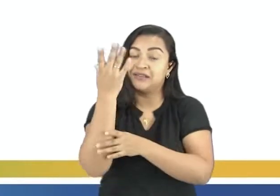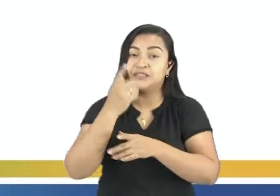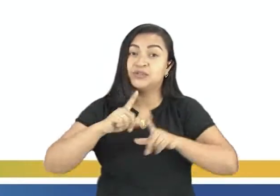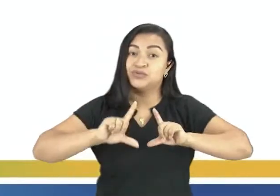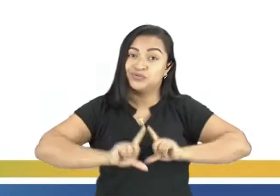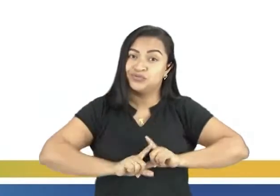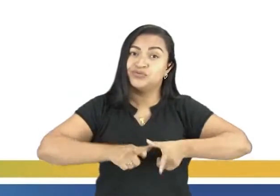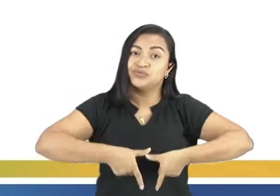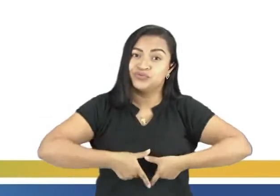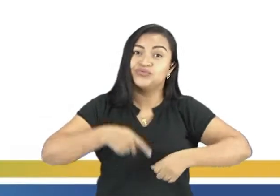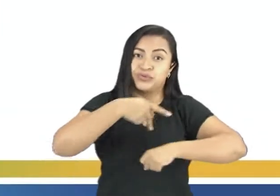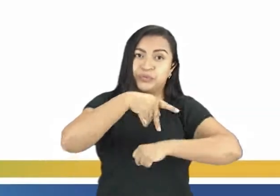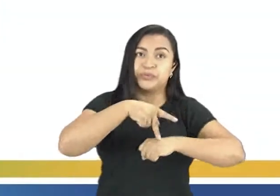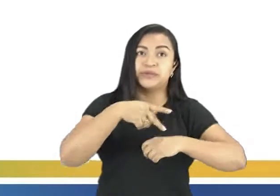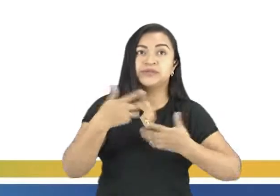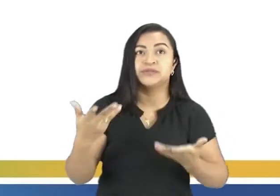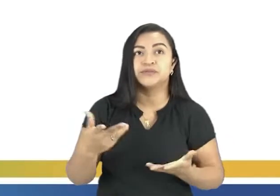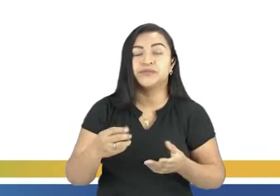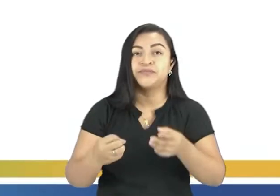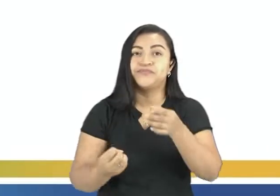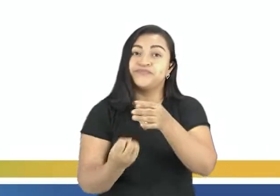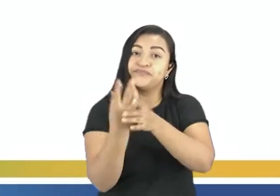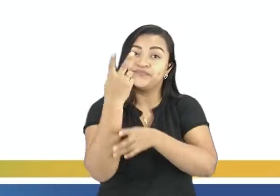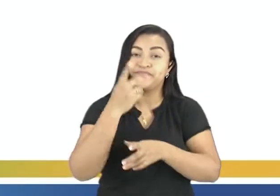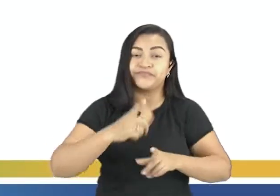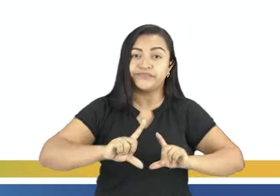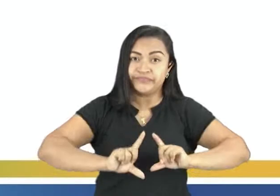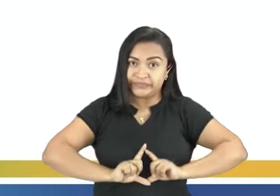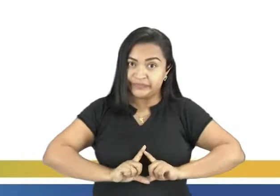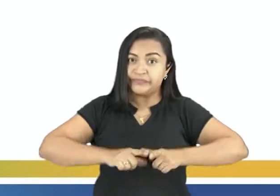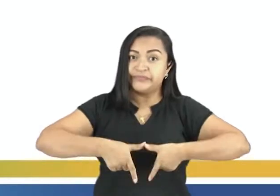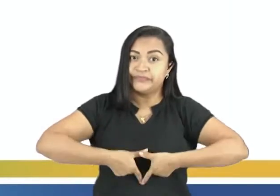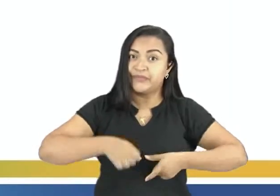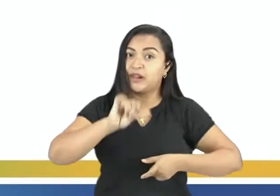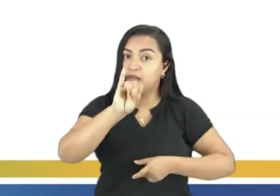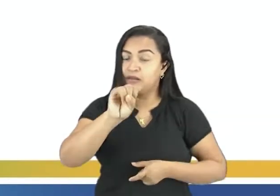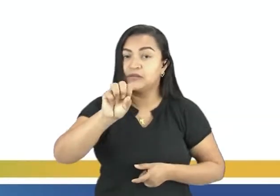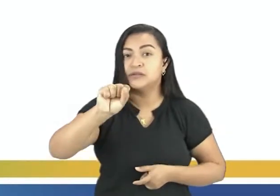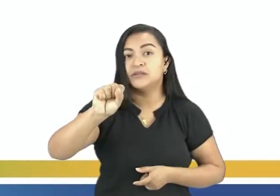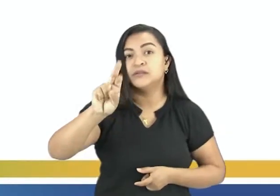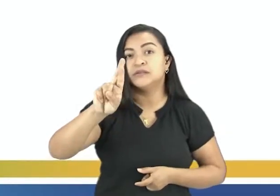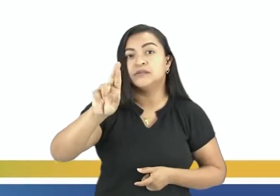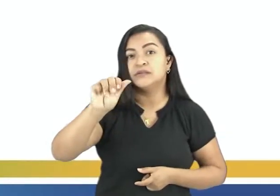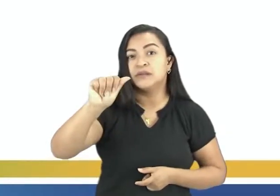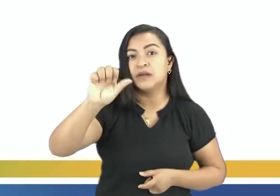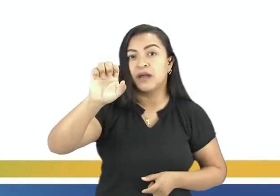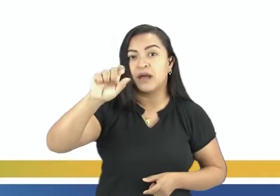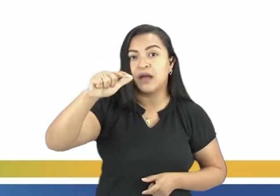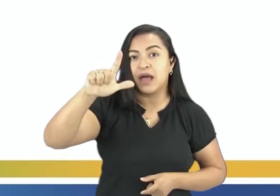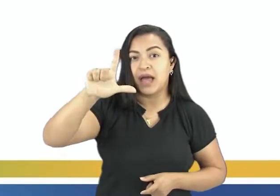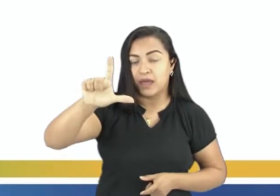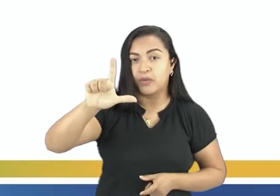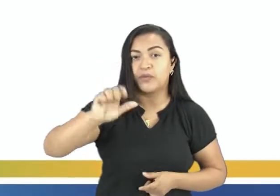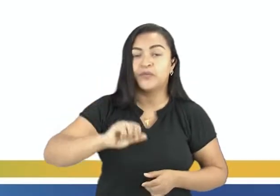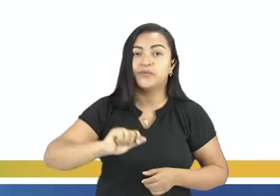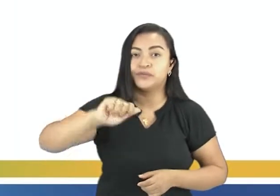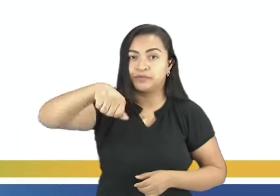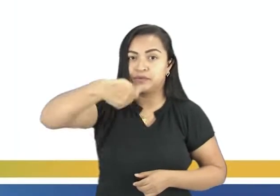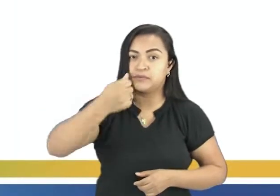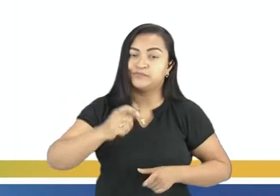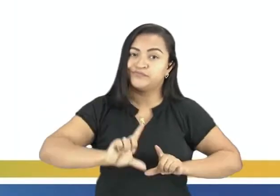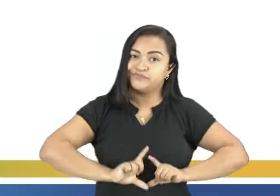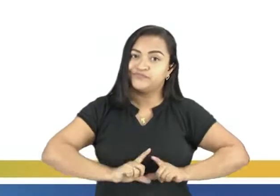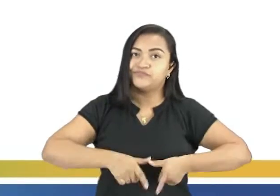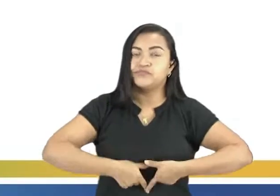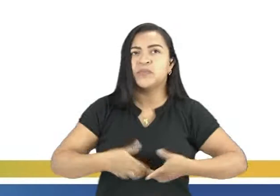aí é já a criação de Israel em 1947, né? Observe bem que, com o final da Segunda Guerra Mundial, nós temos